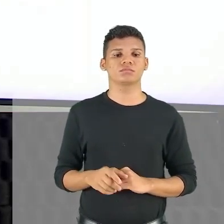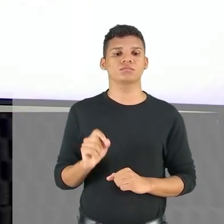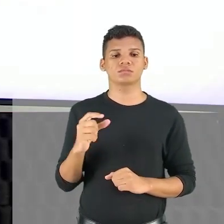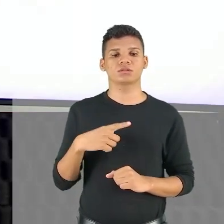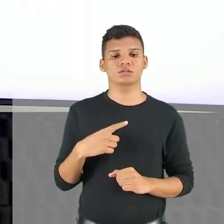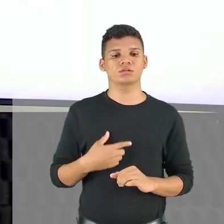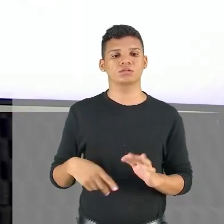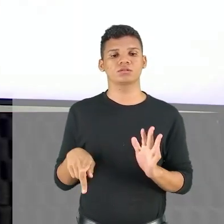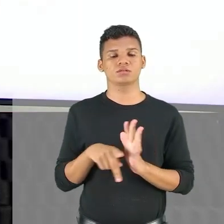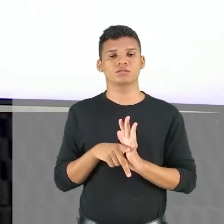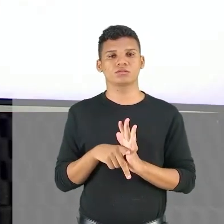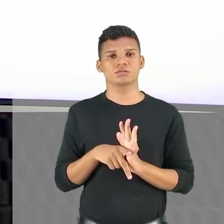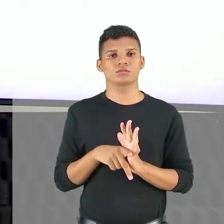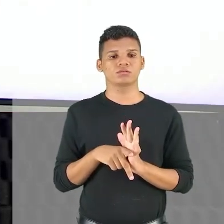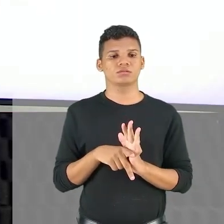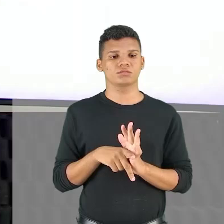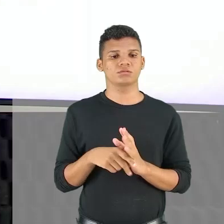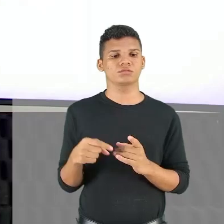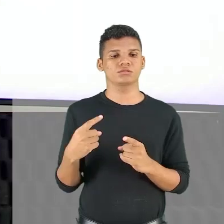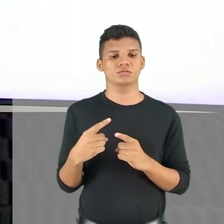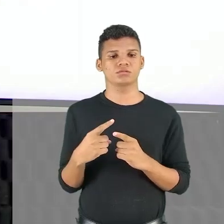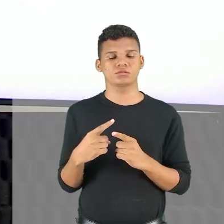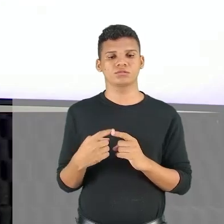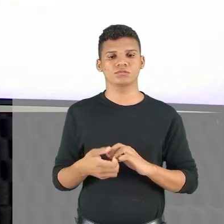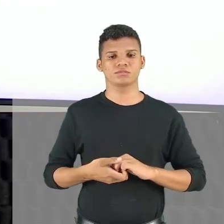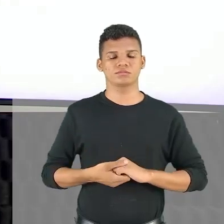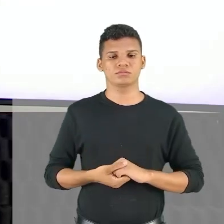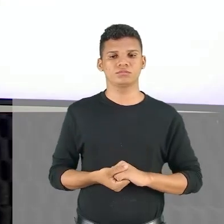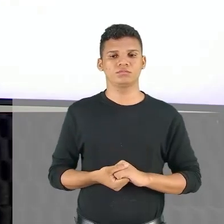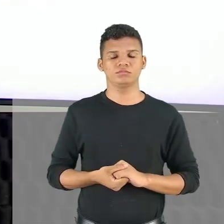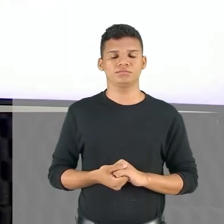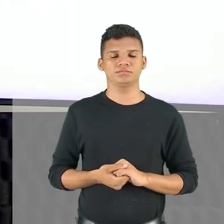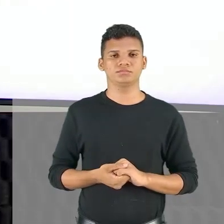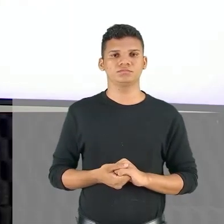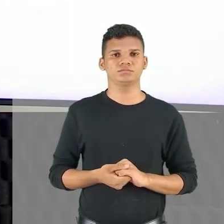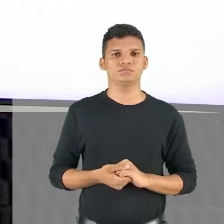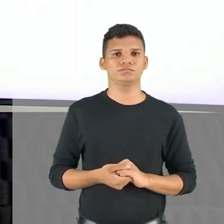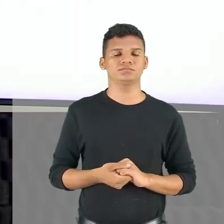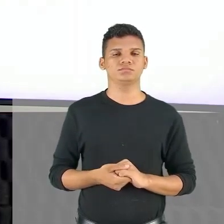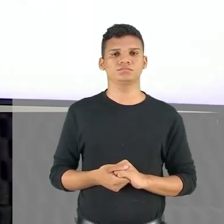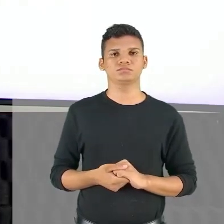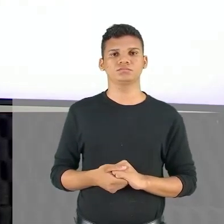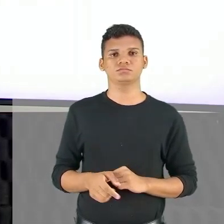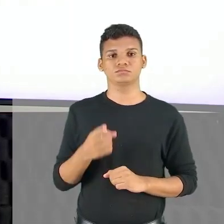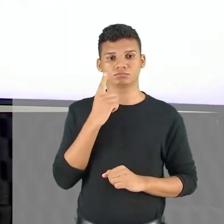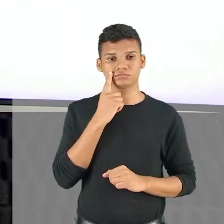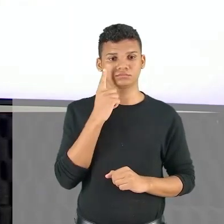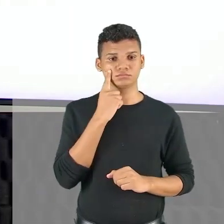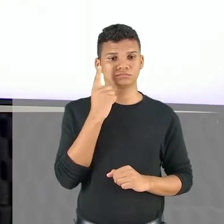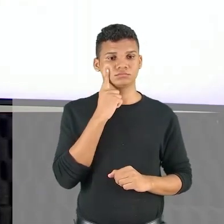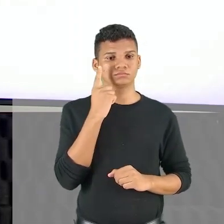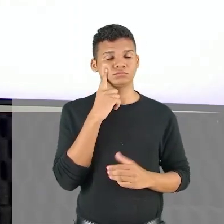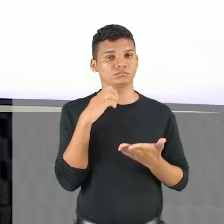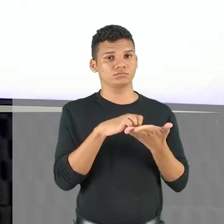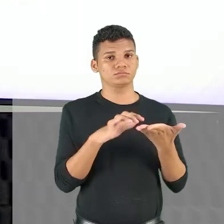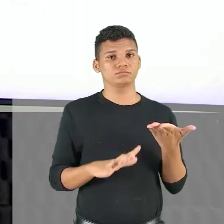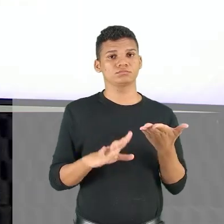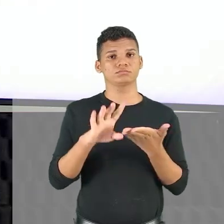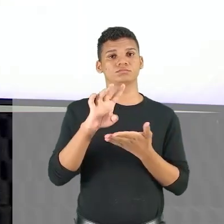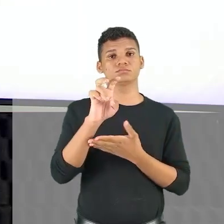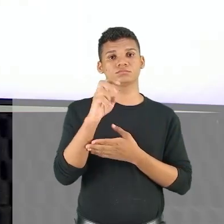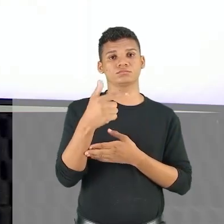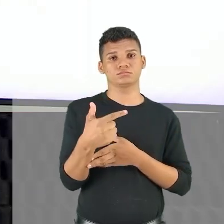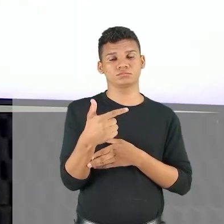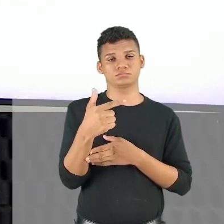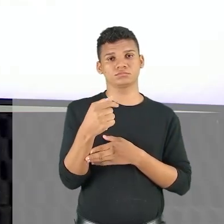quadro y cuarto recuerdo, se podría establecer añadiendo en el comienzo del habla de Mafalda